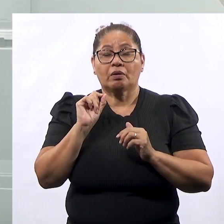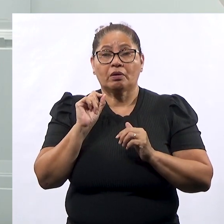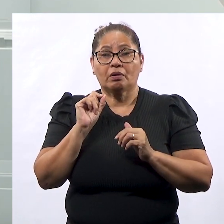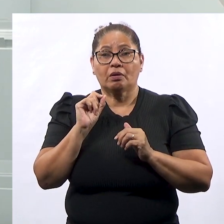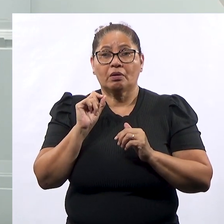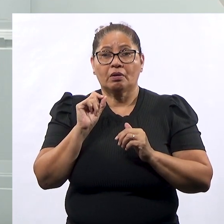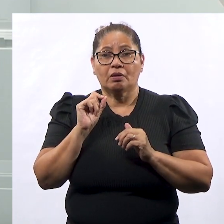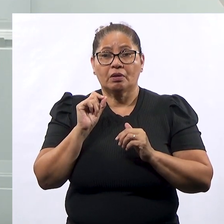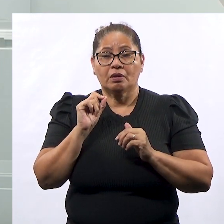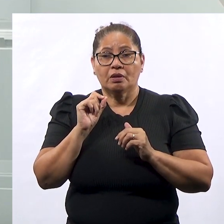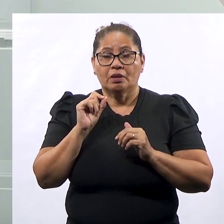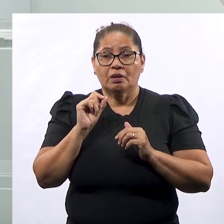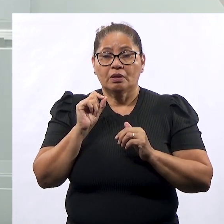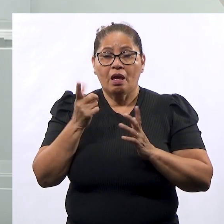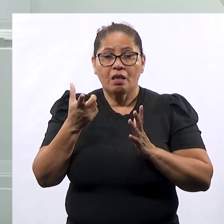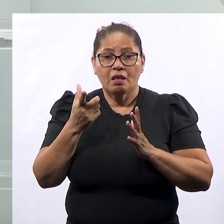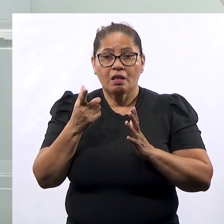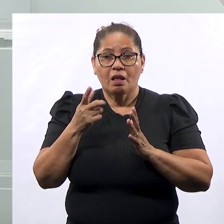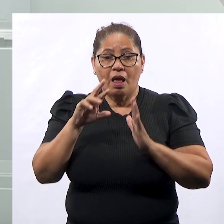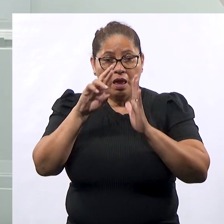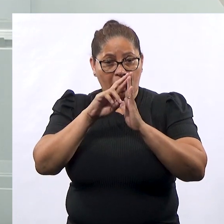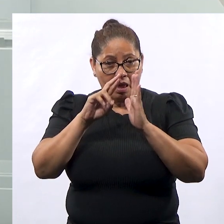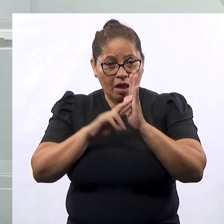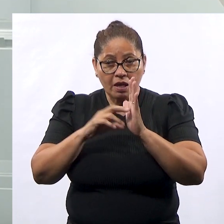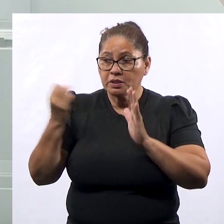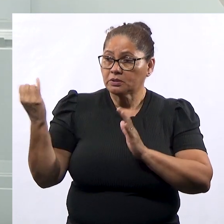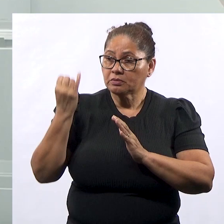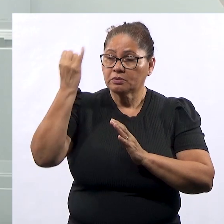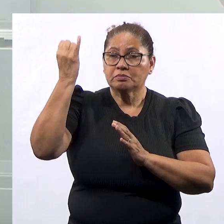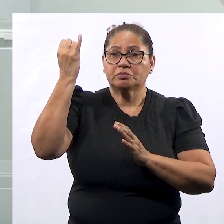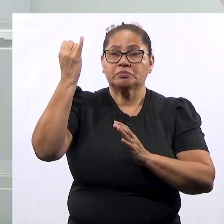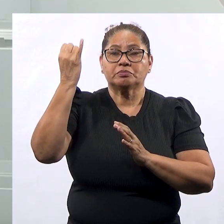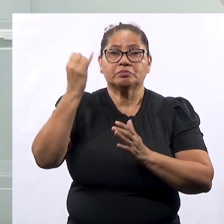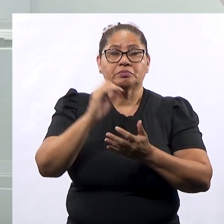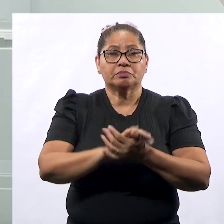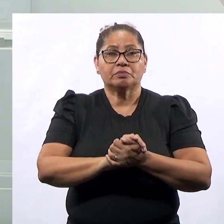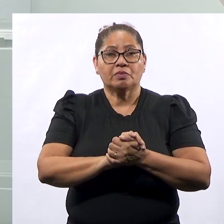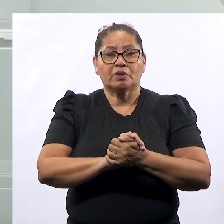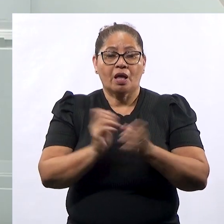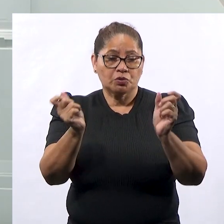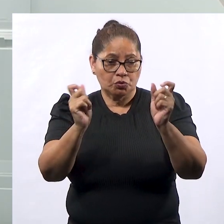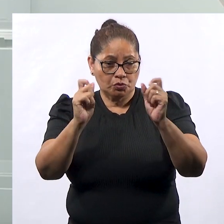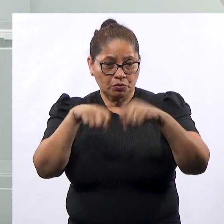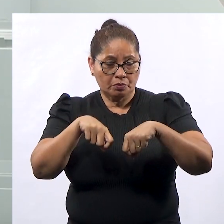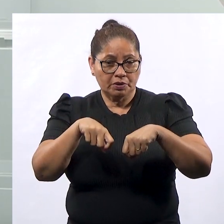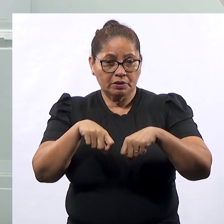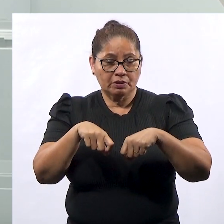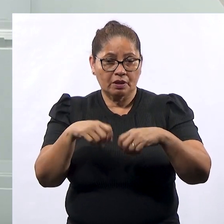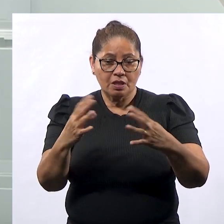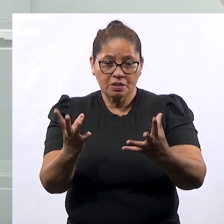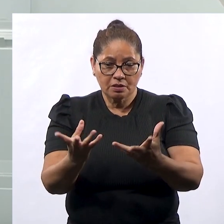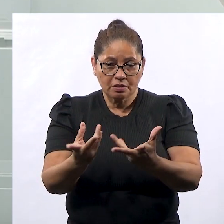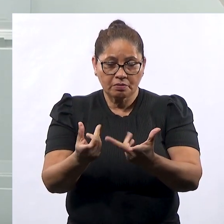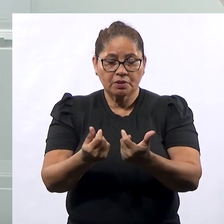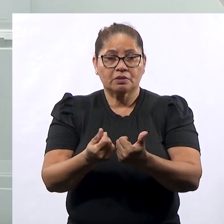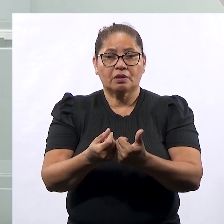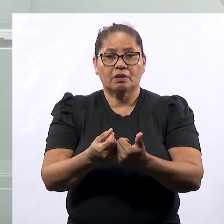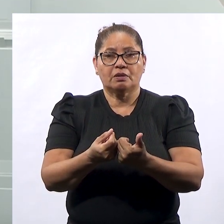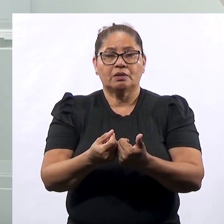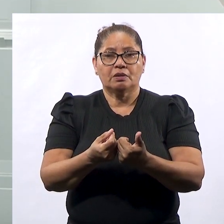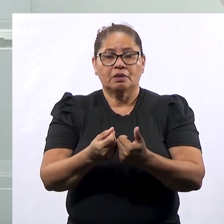ser os patamares que são essenciais. Então, as competências e as